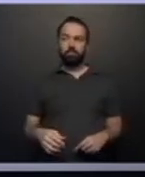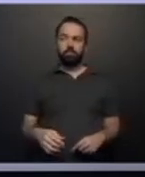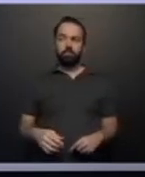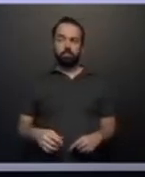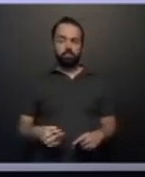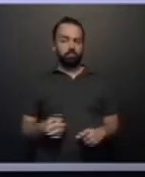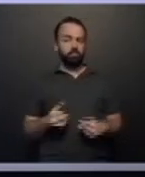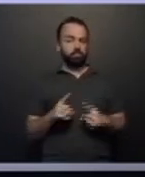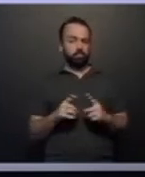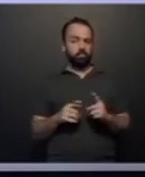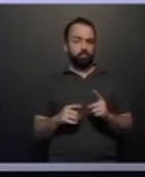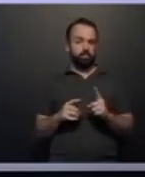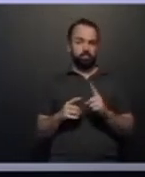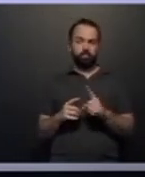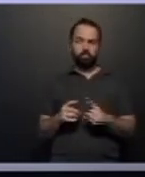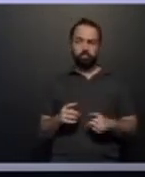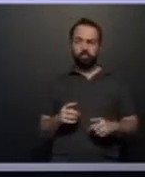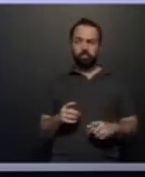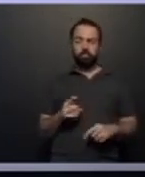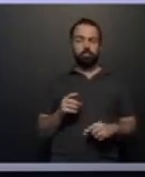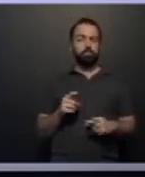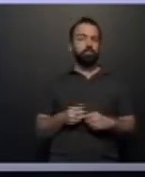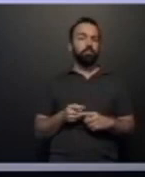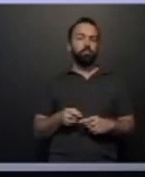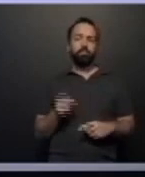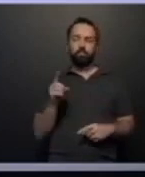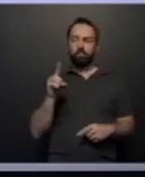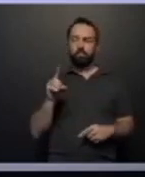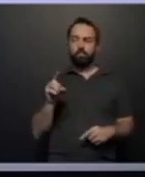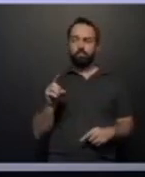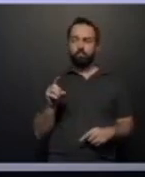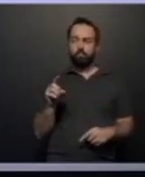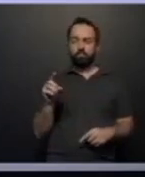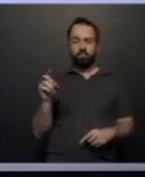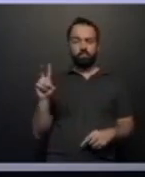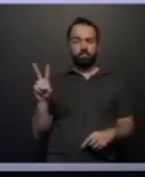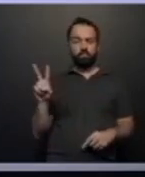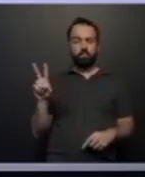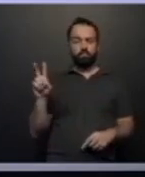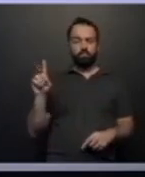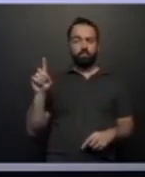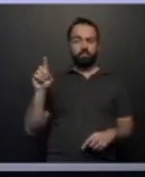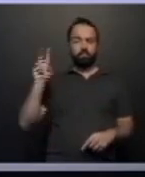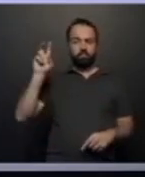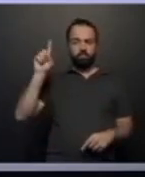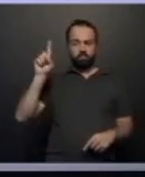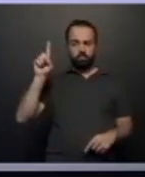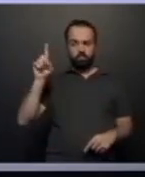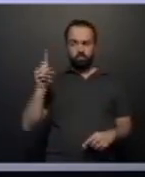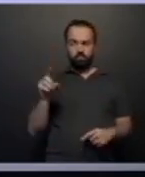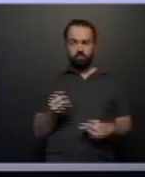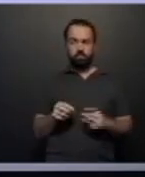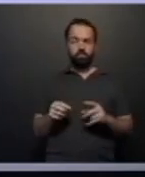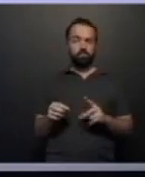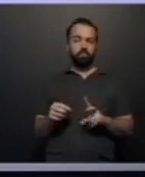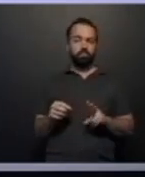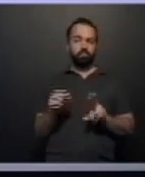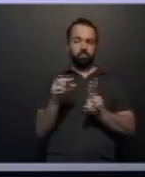dezena. Por que que é 2 elevado a 1? É porque eu estou trabalhando com a dezena. Mais